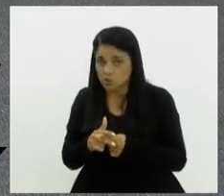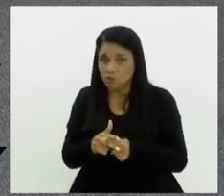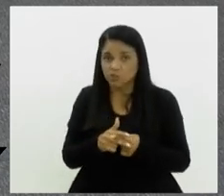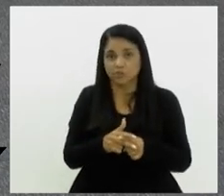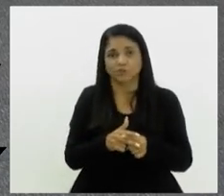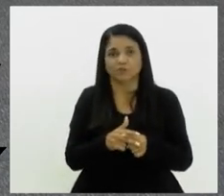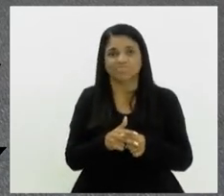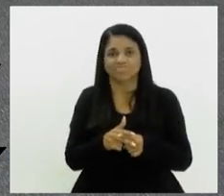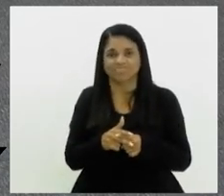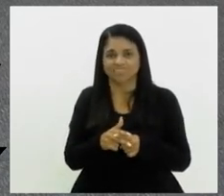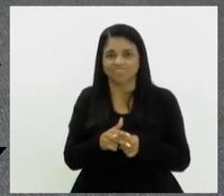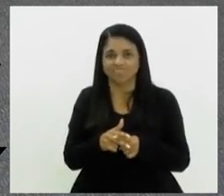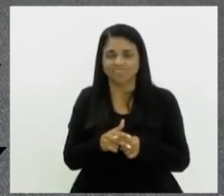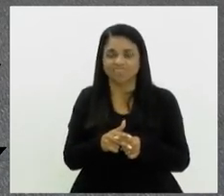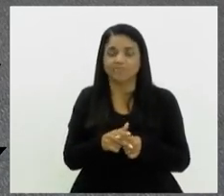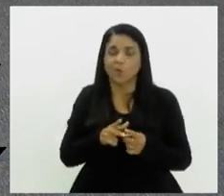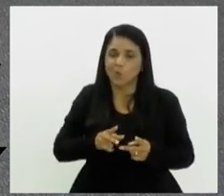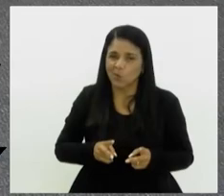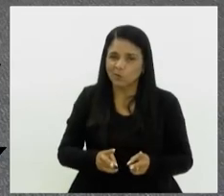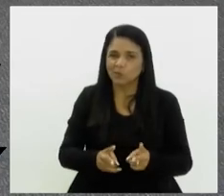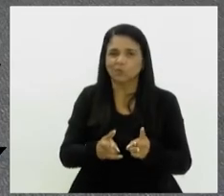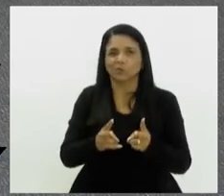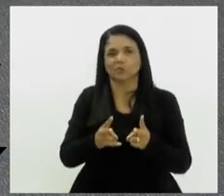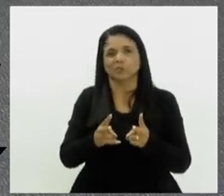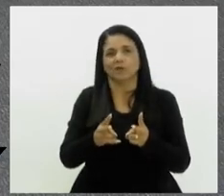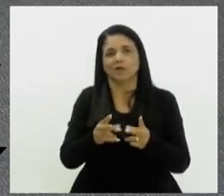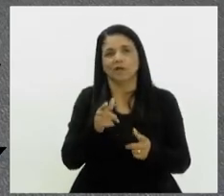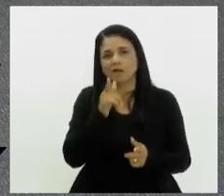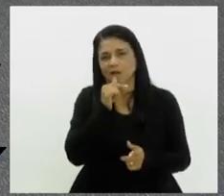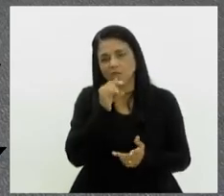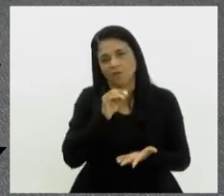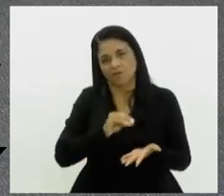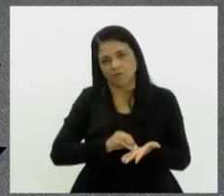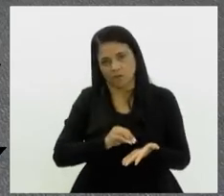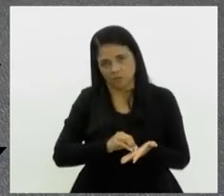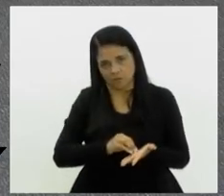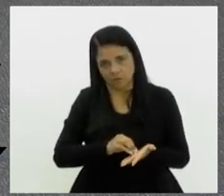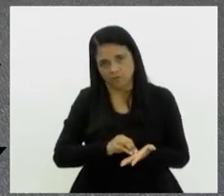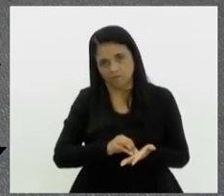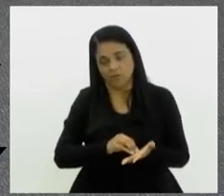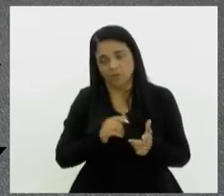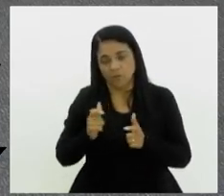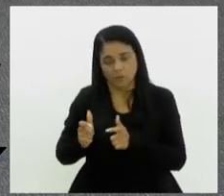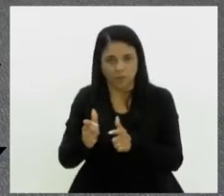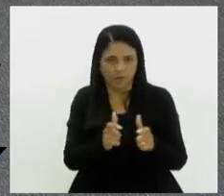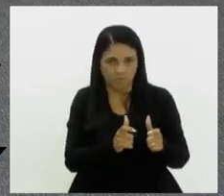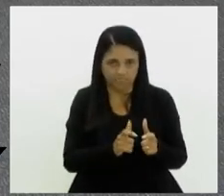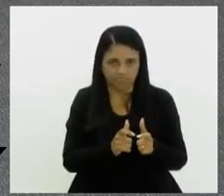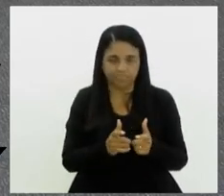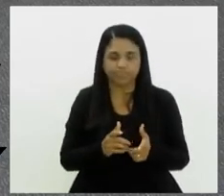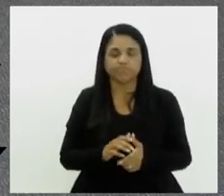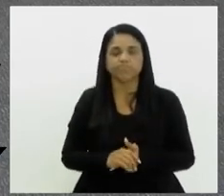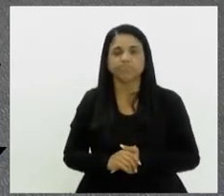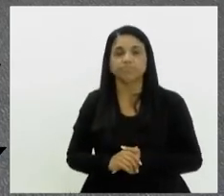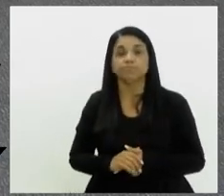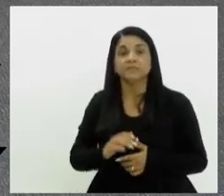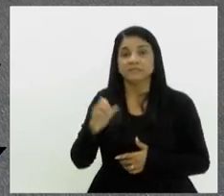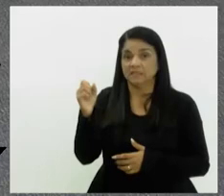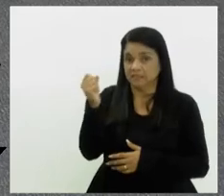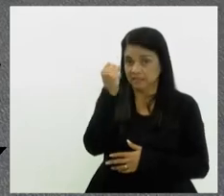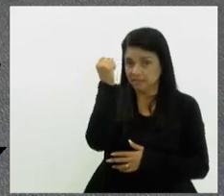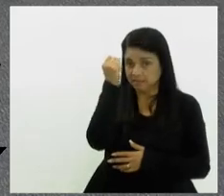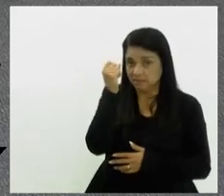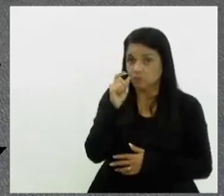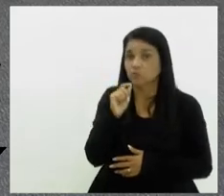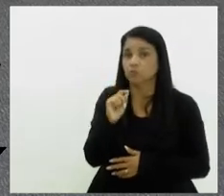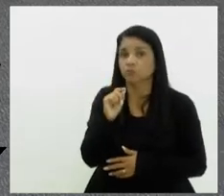totalidade, ainda continua sem água em diversos pontos e diversos lugares. E o mais grave é